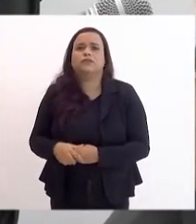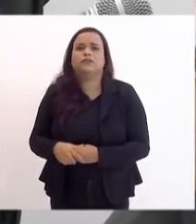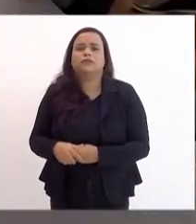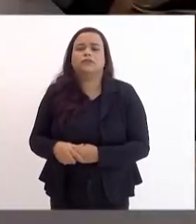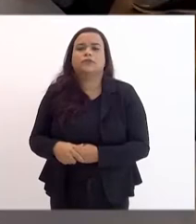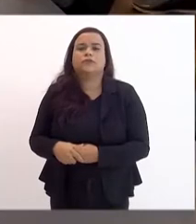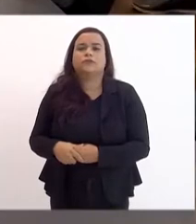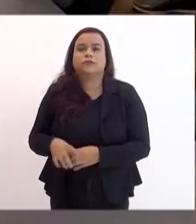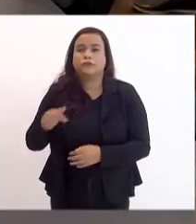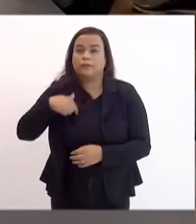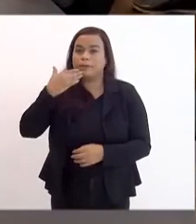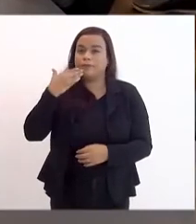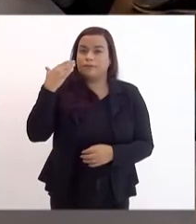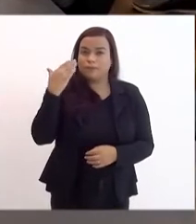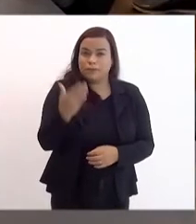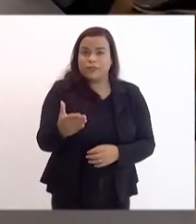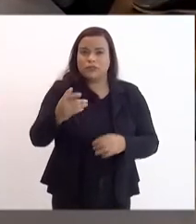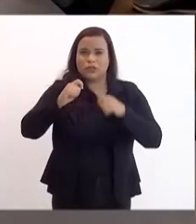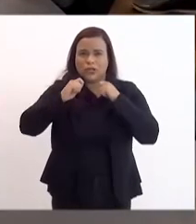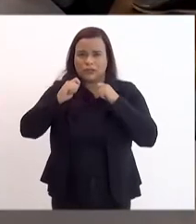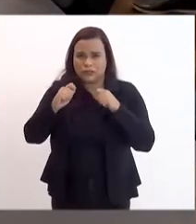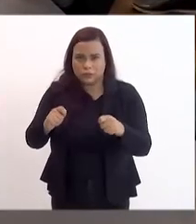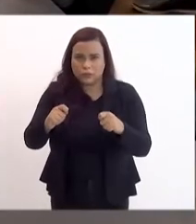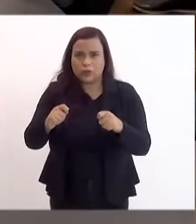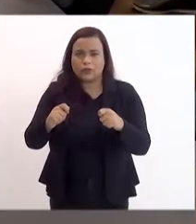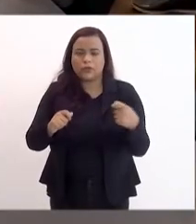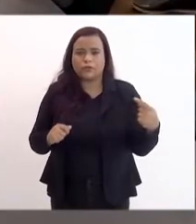sua assessora,